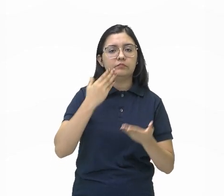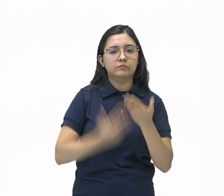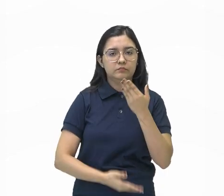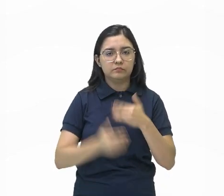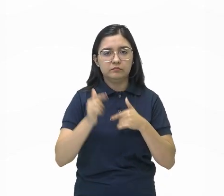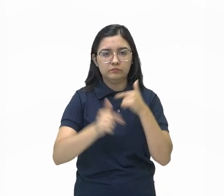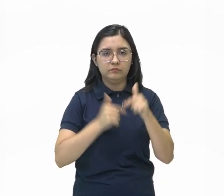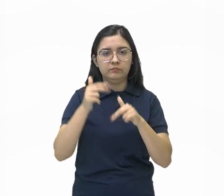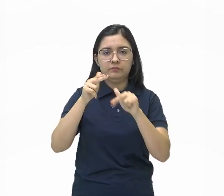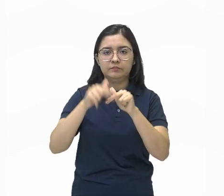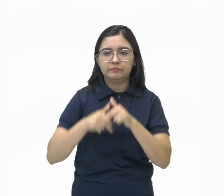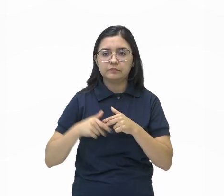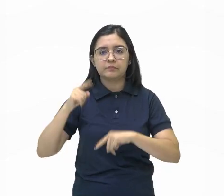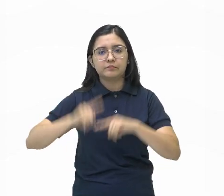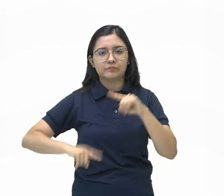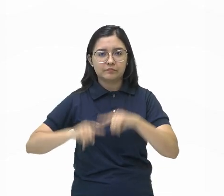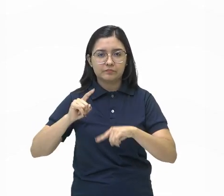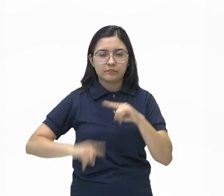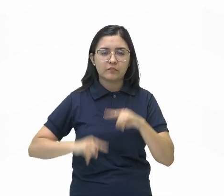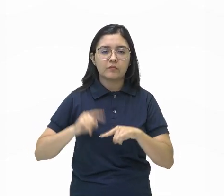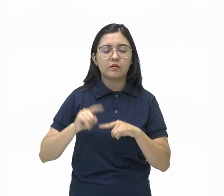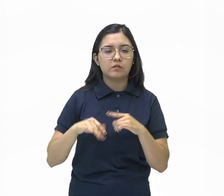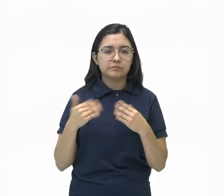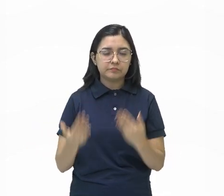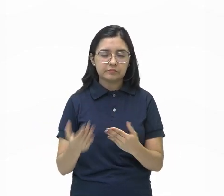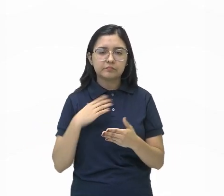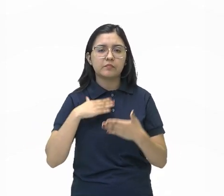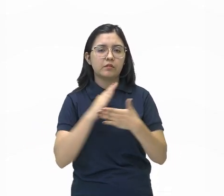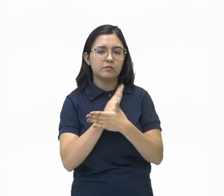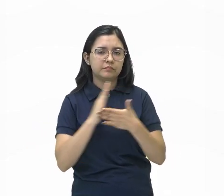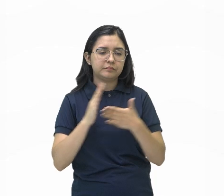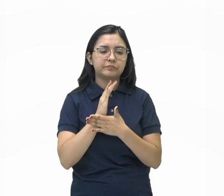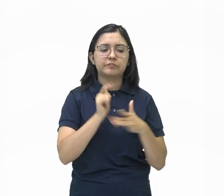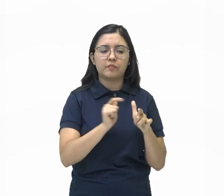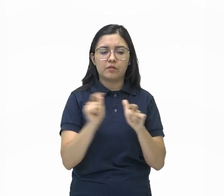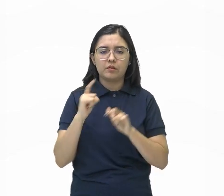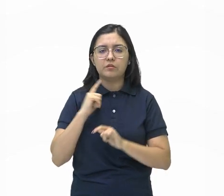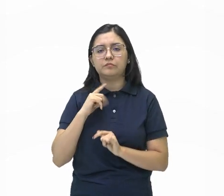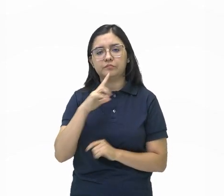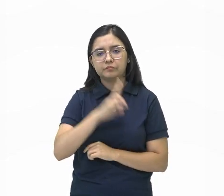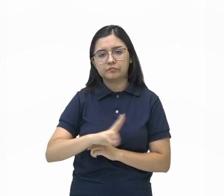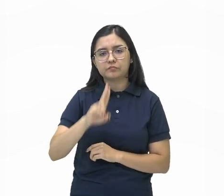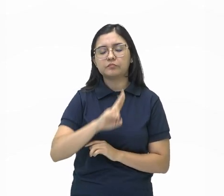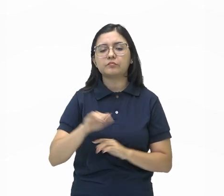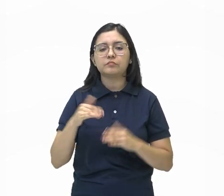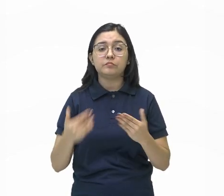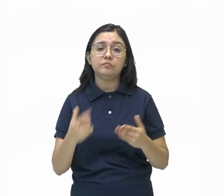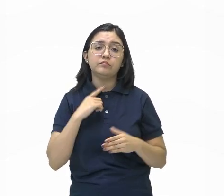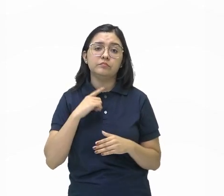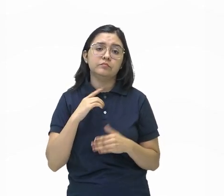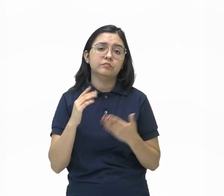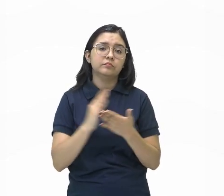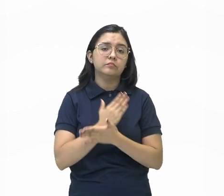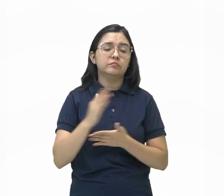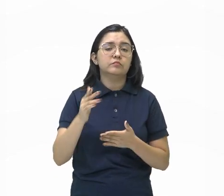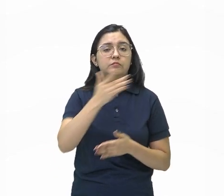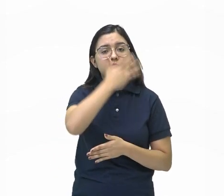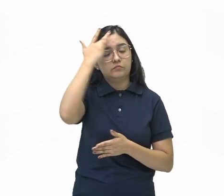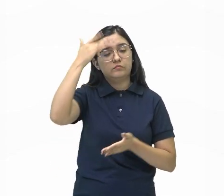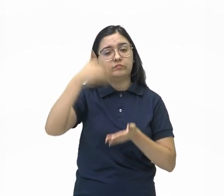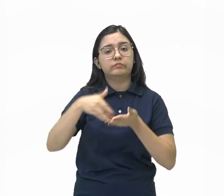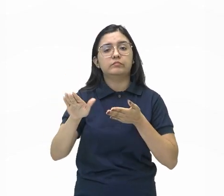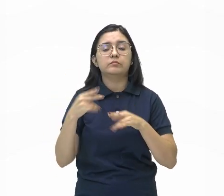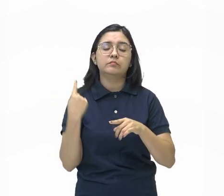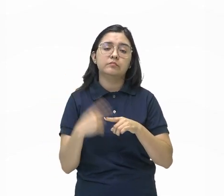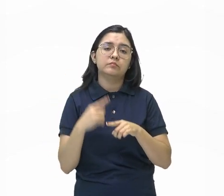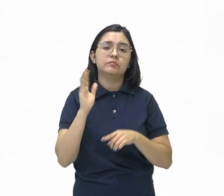Então, em vários lugares, né, já existem aí, né, a automação e que está tirando, né, emprego, né? Coisas que uma